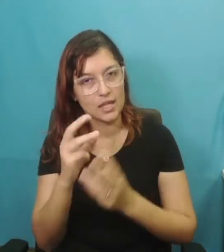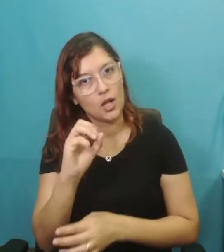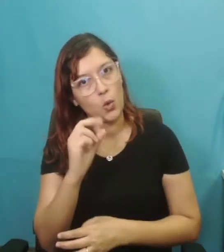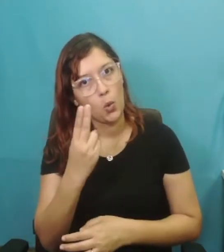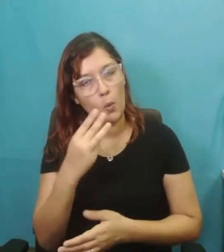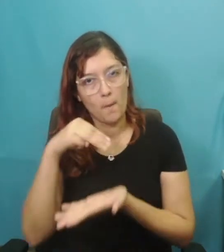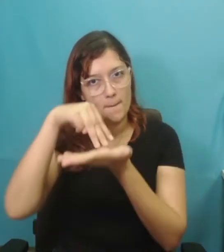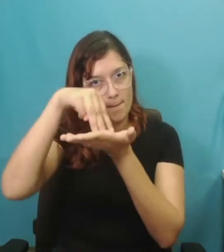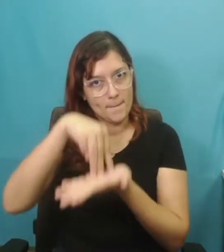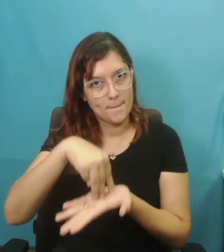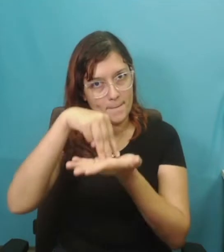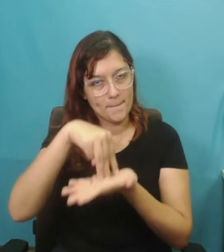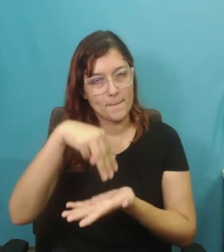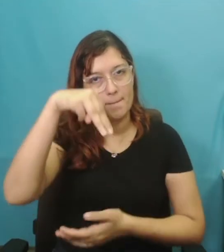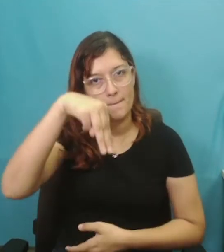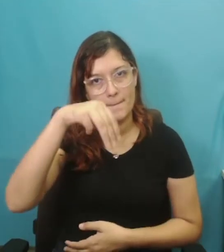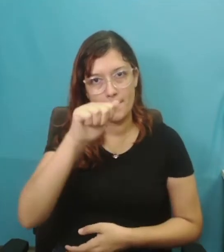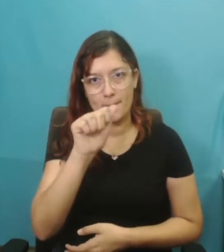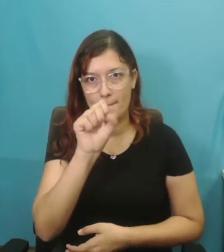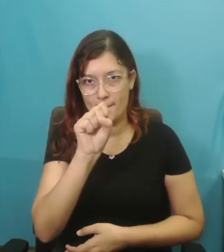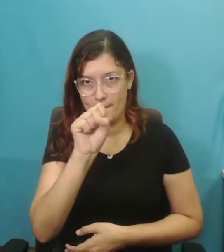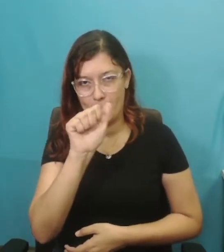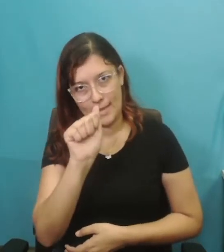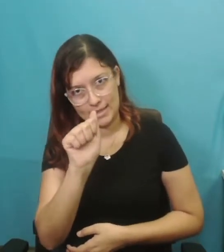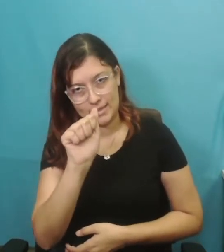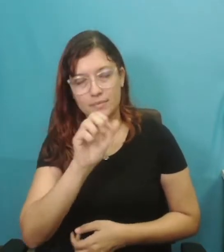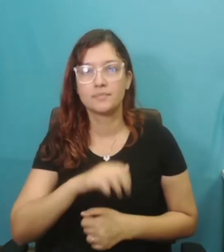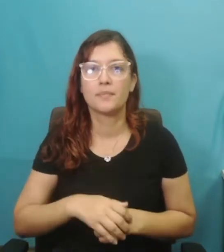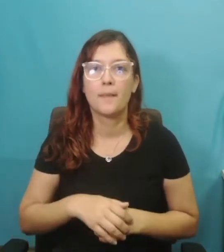massa, esse sinal de massa ou esse sinal de massa.